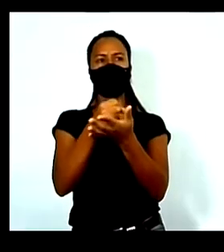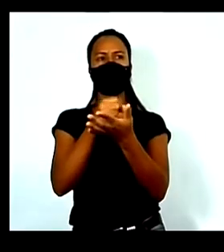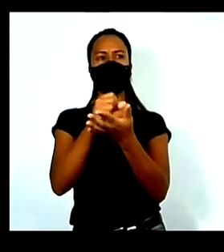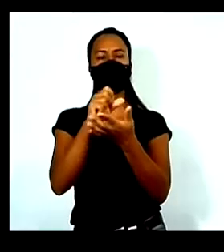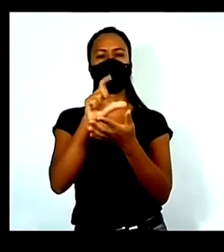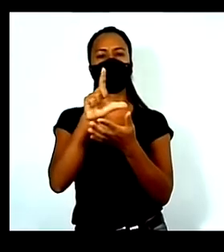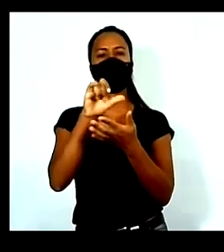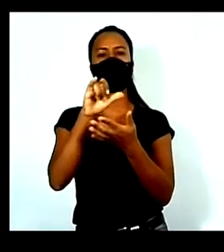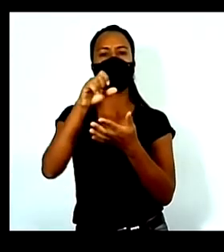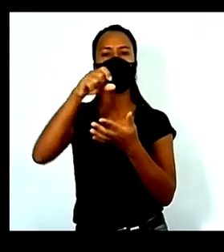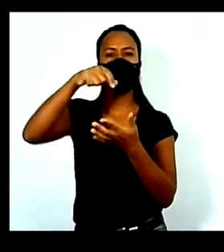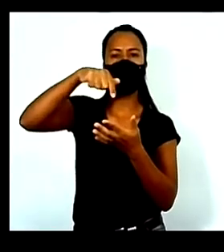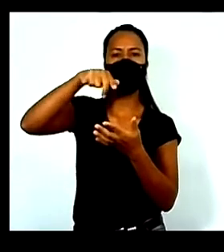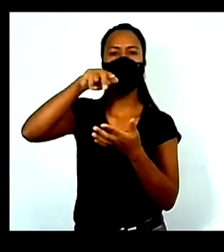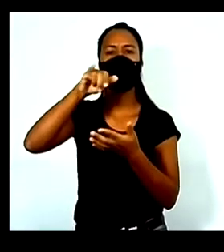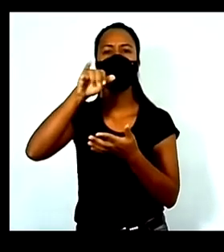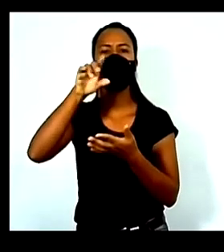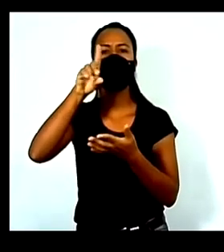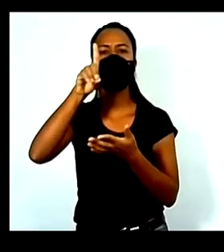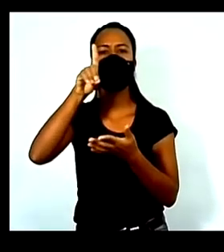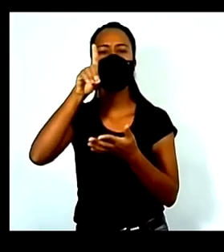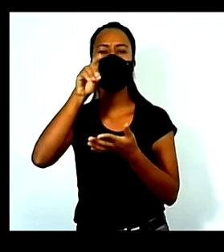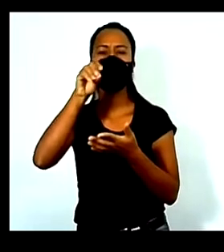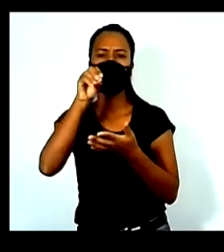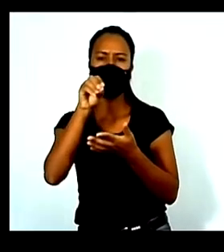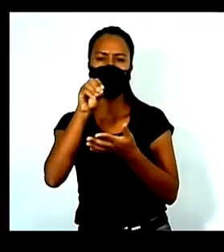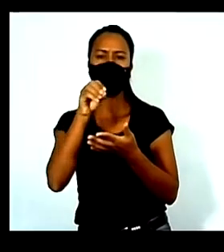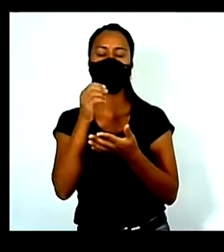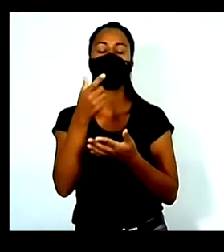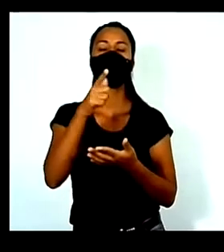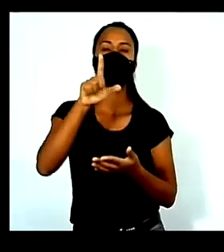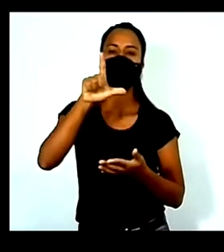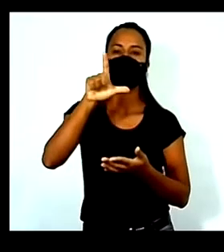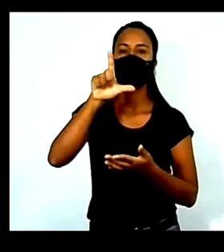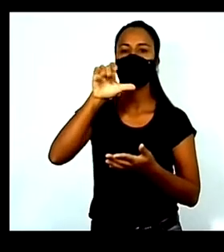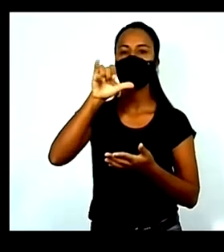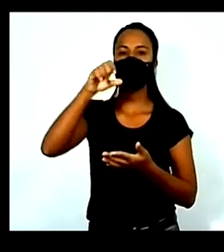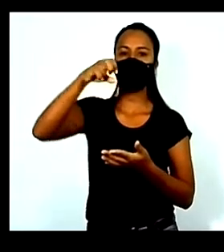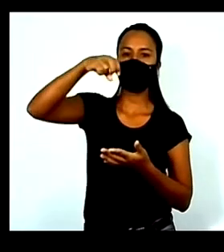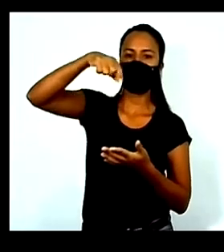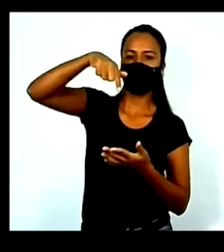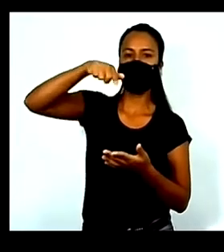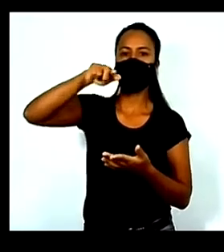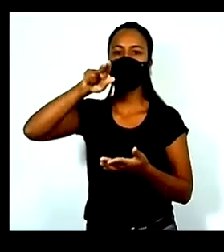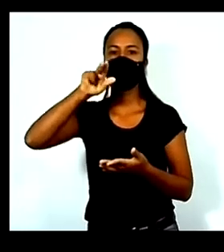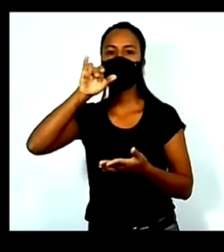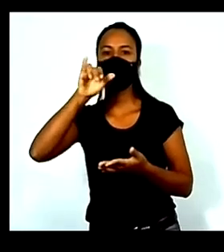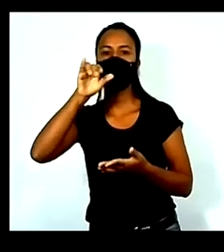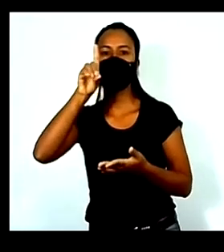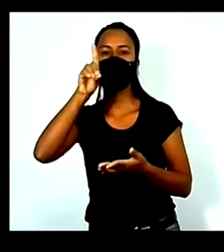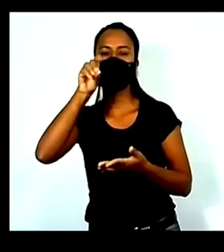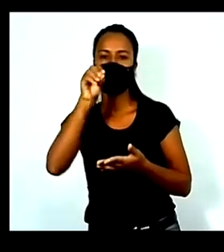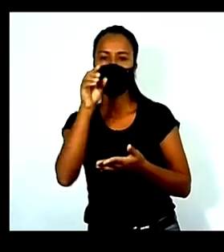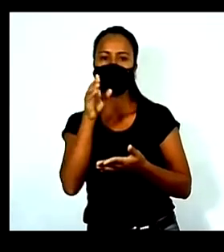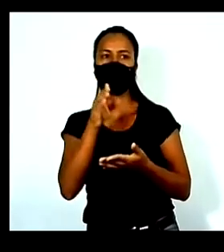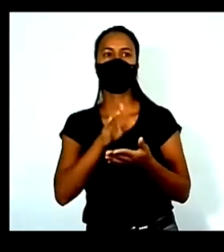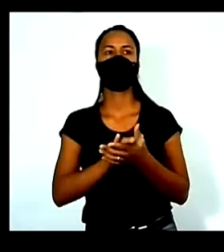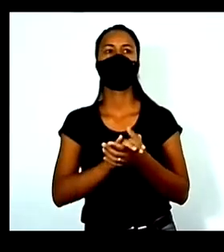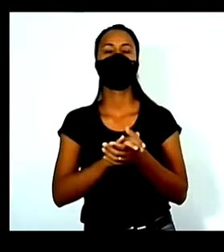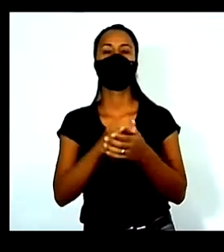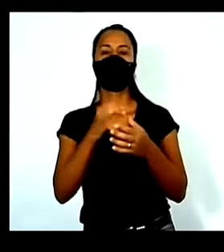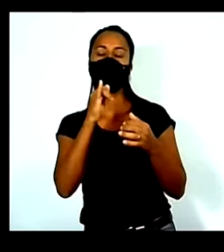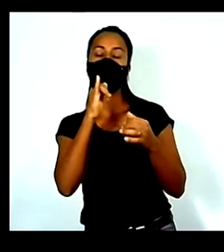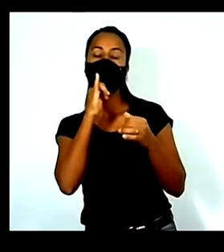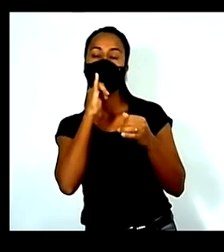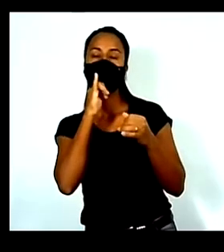líquido sinovial, que ela serve para lubrificar nossas articulações. Por quê? Imagine que um osso está encostando no outro.